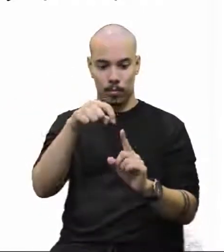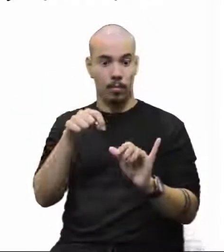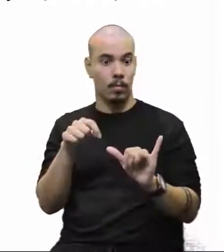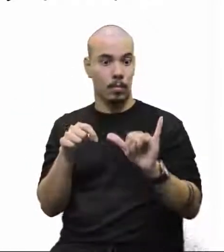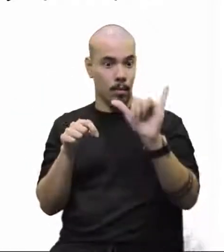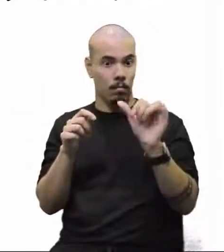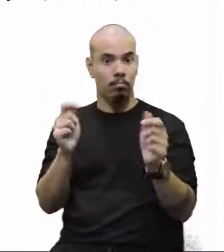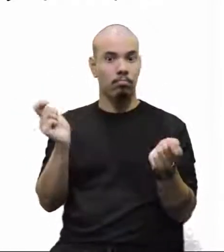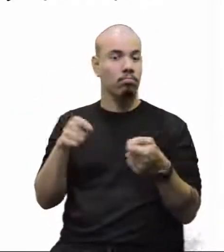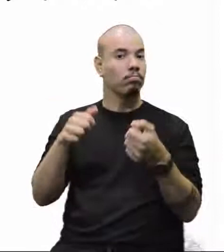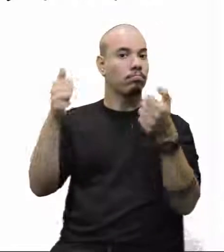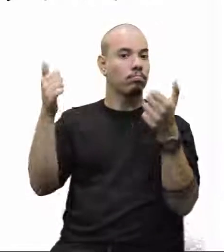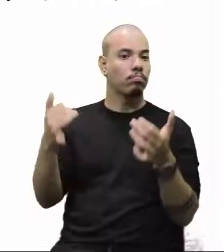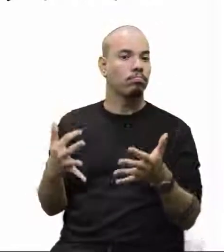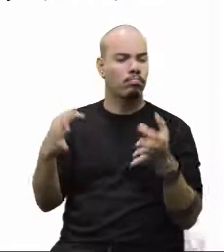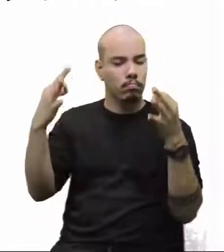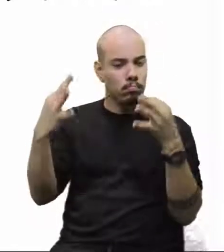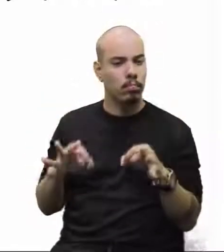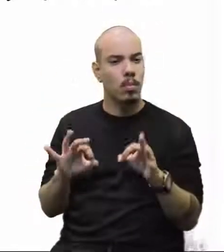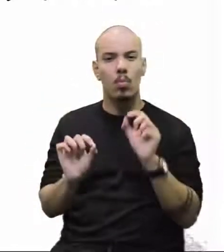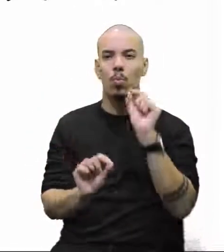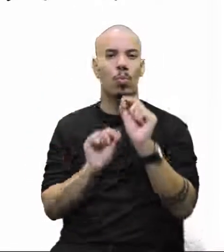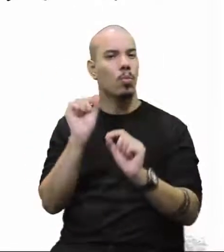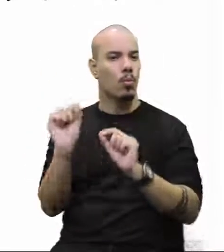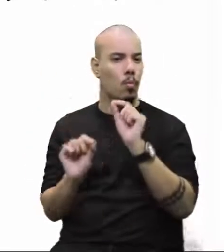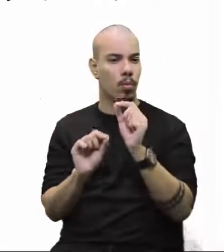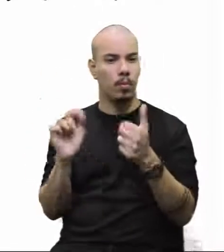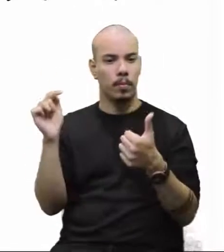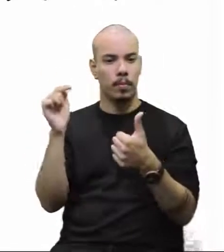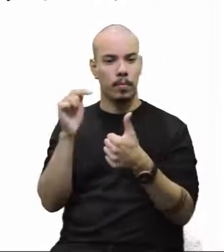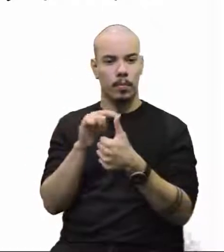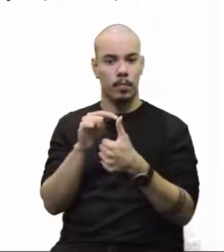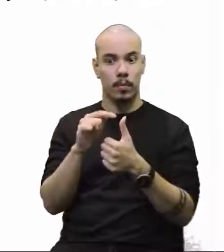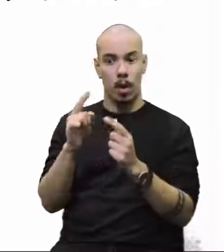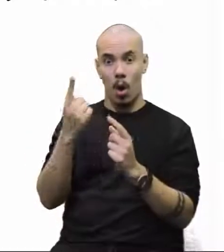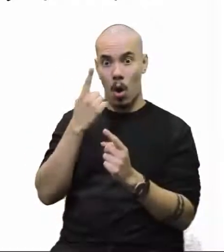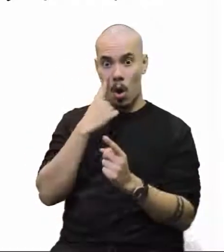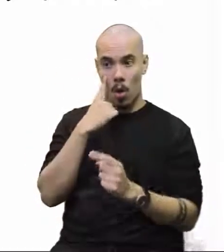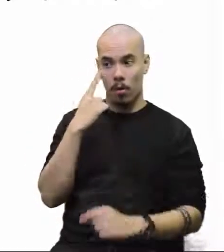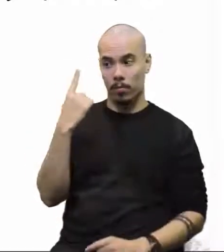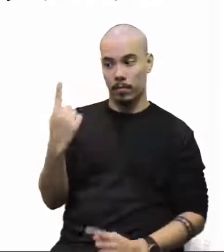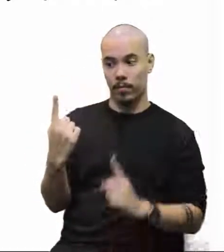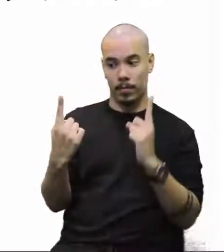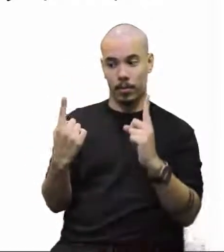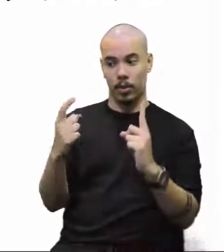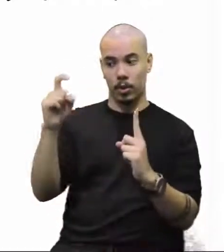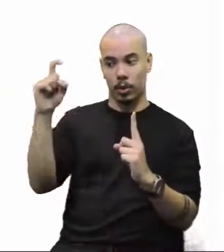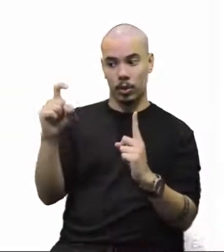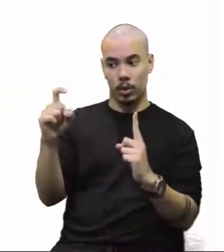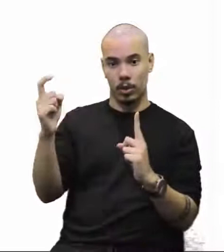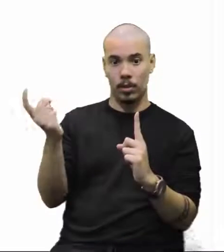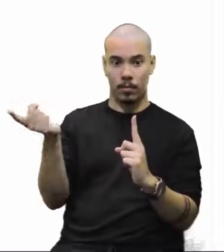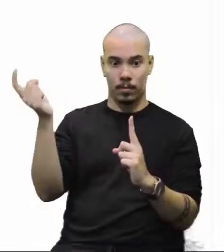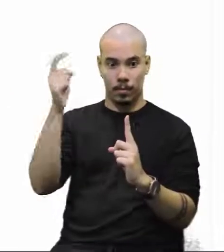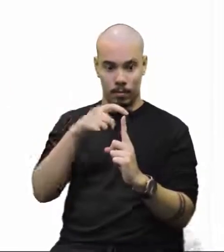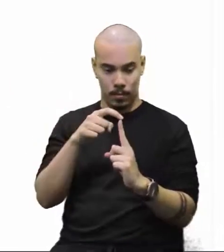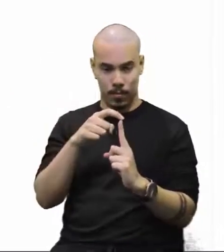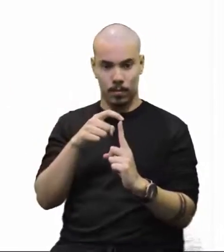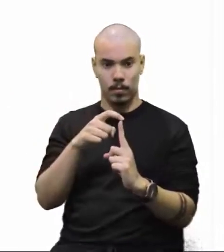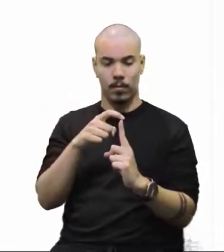podemos afirmar que é... Então, olha só, condutor X em relação ao Y. Então, voltando aqui,